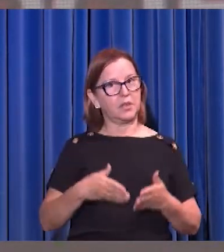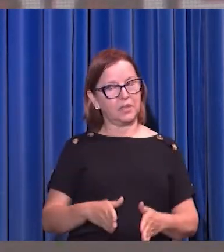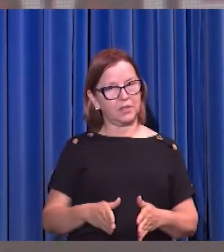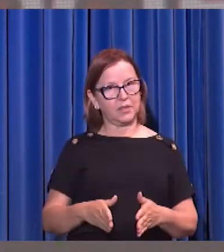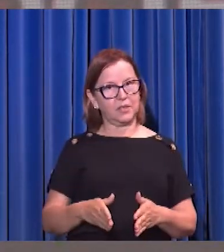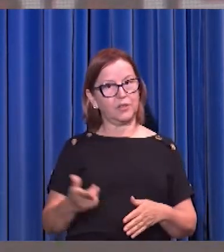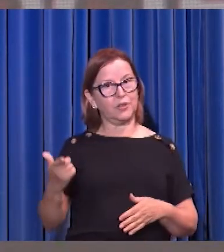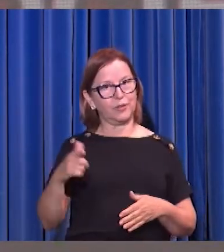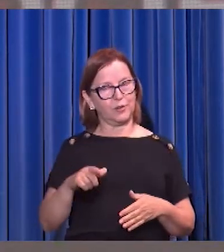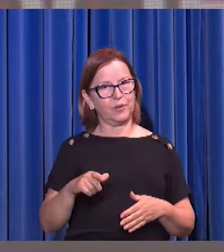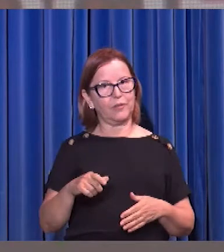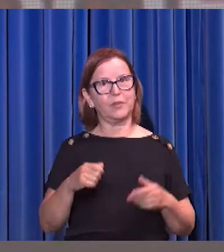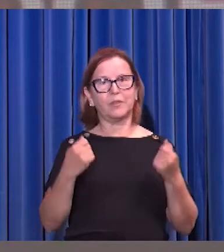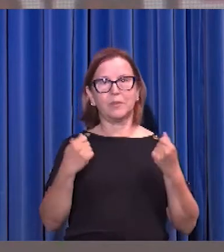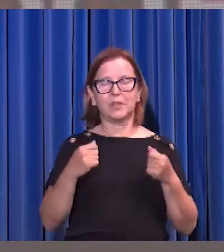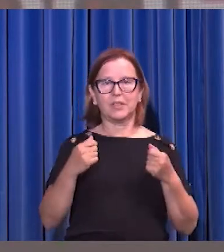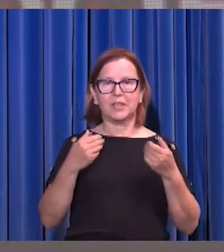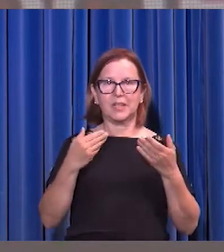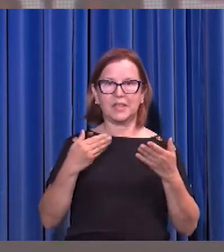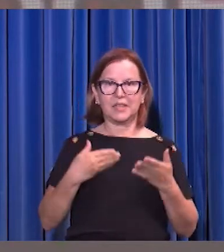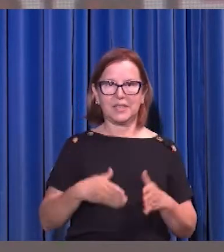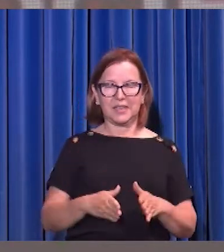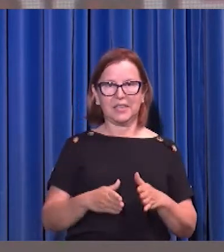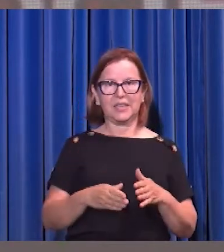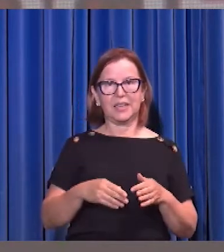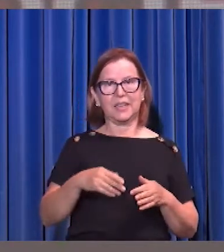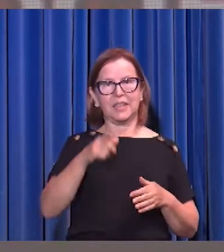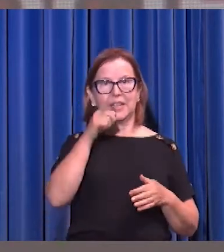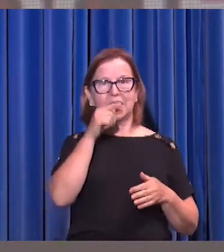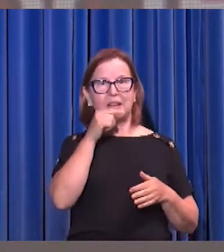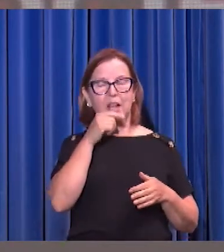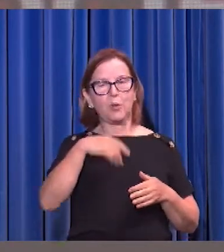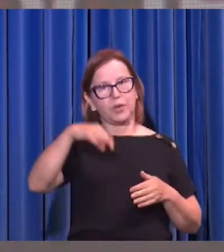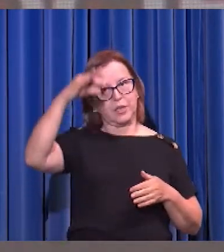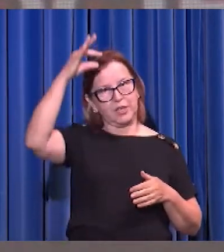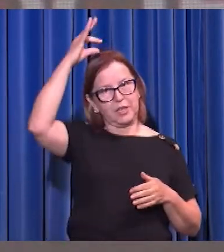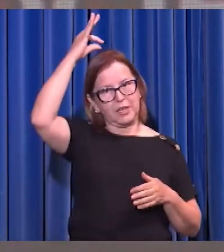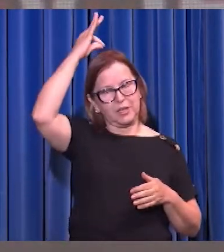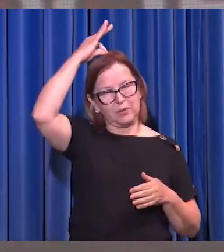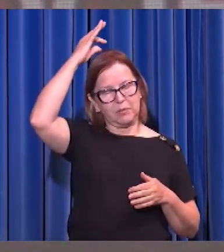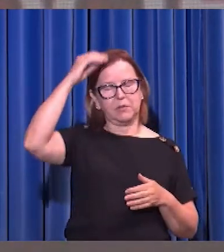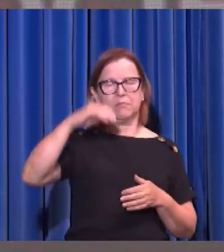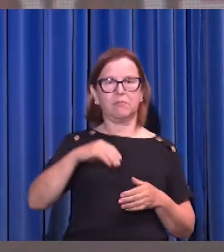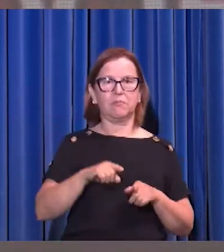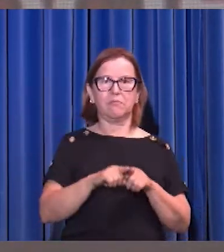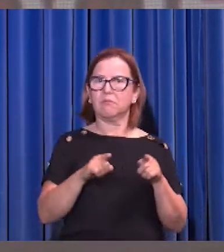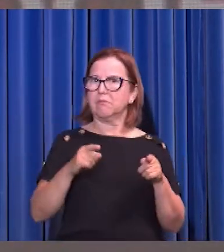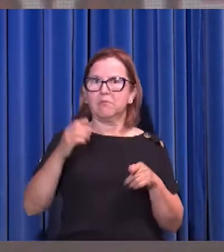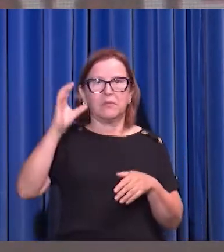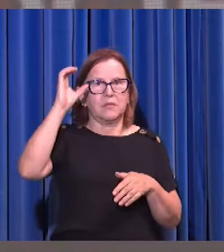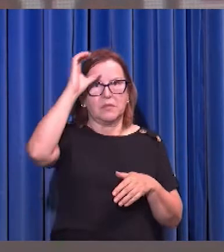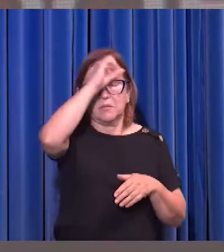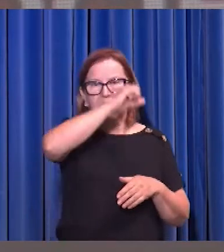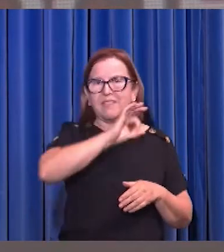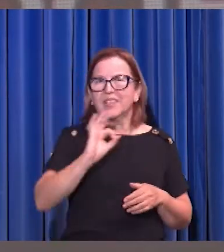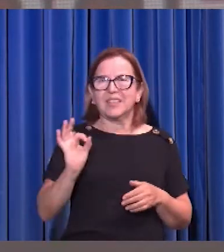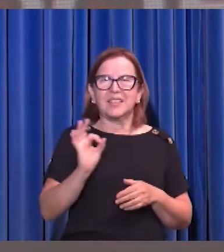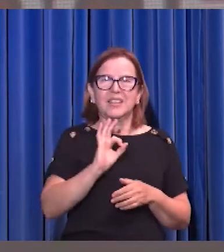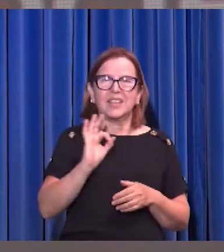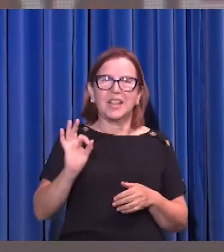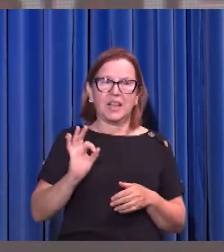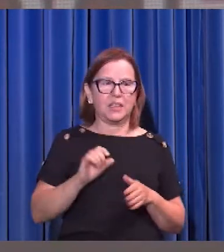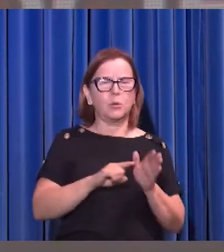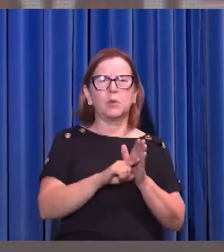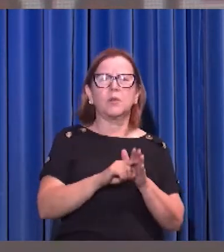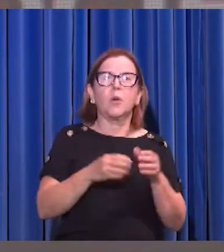água e do Espírito. Mas mesmo assim ele não compreendeu. E ele pergunta, como pode?